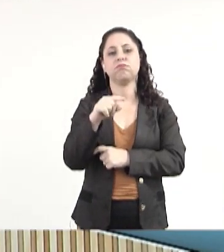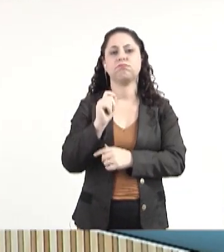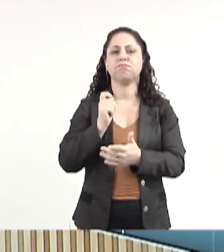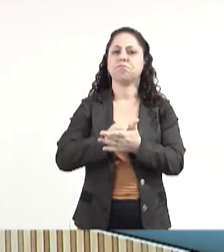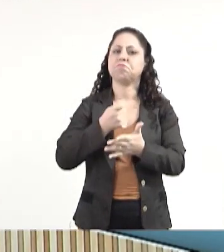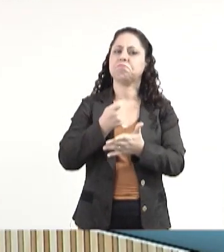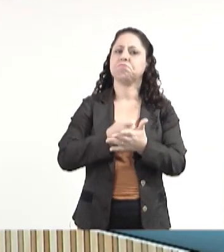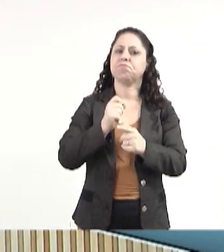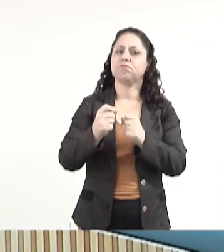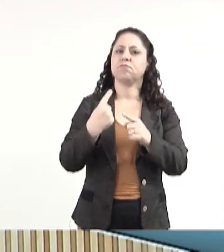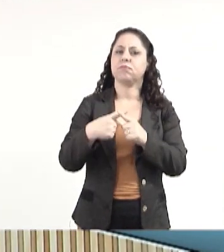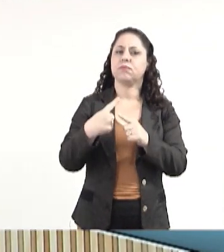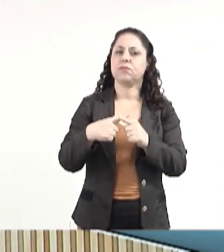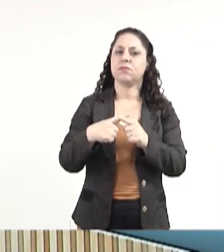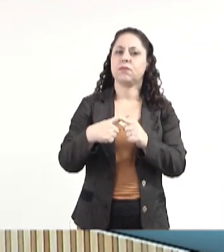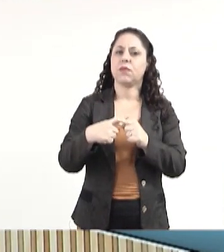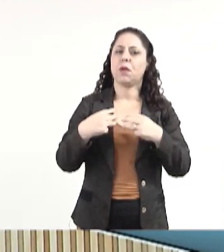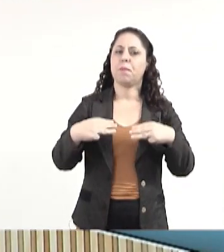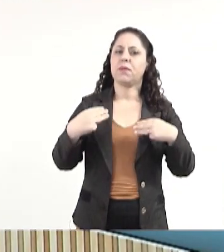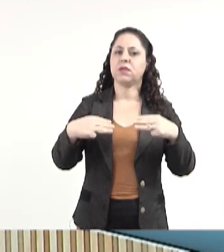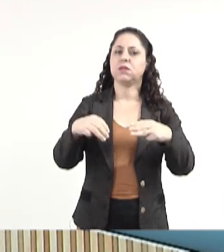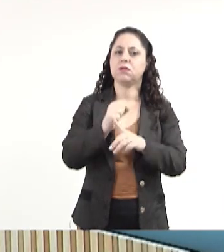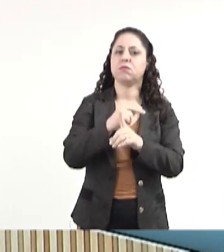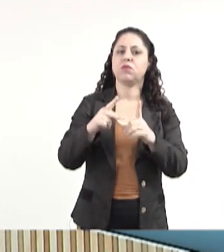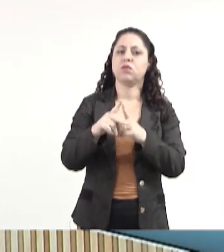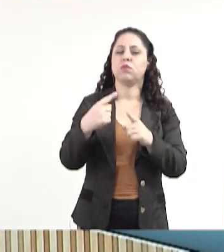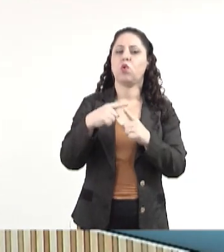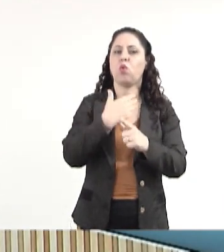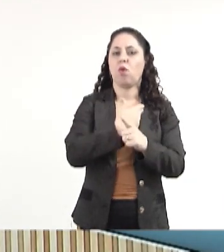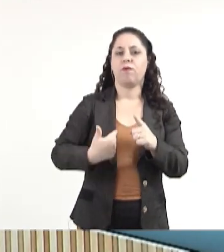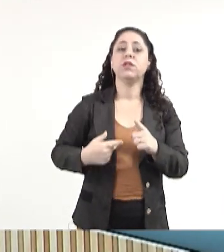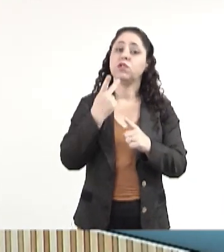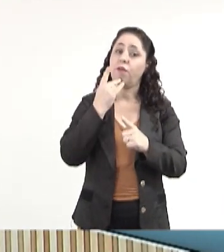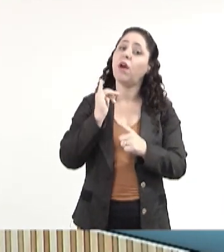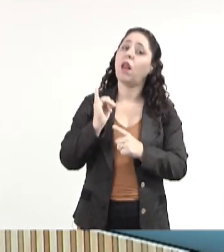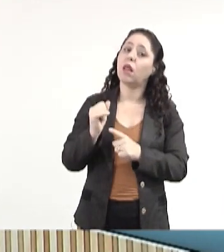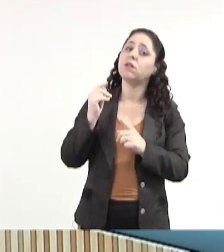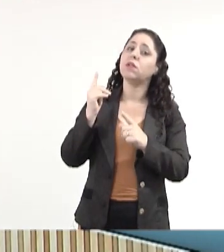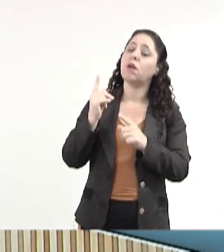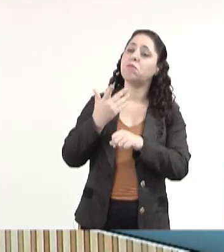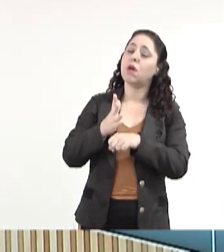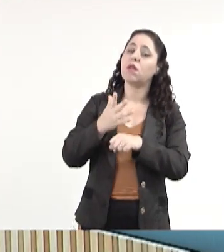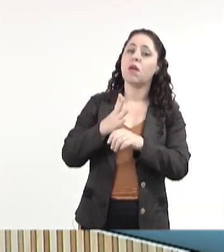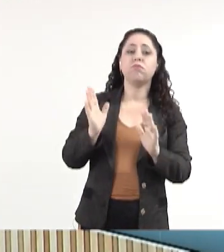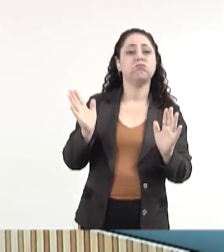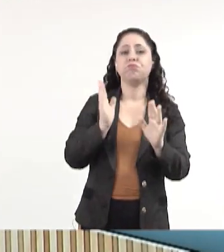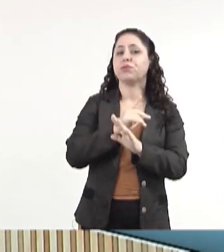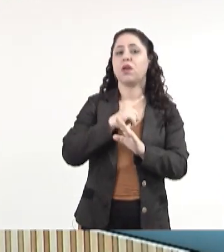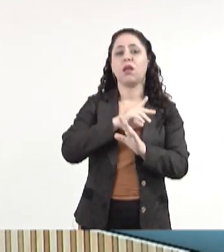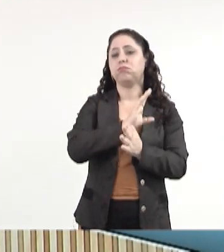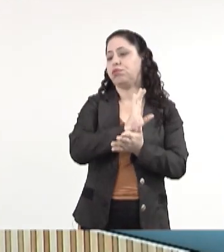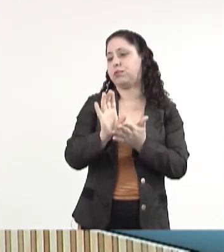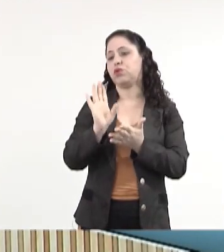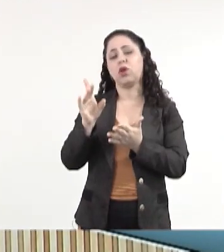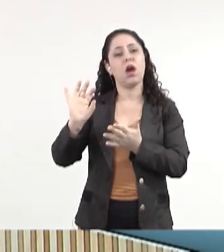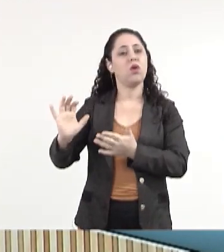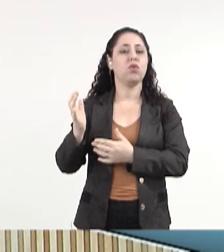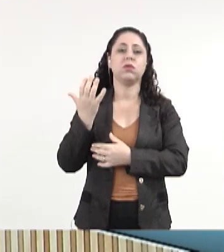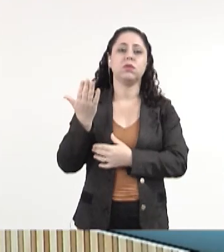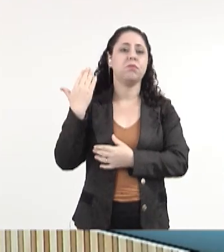Essa cobrança vinda do Ministério da Previdência, mesmo com o governo já dizendo que, na prática, a transferência desses recursos